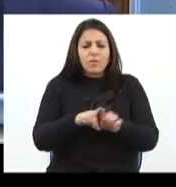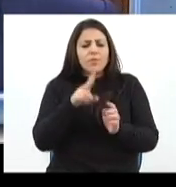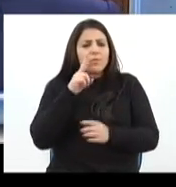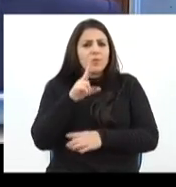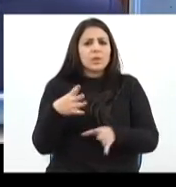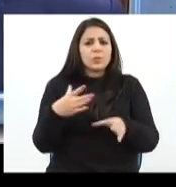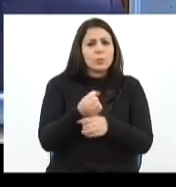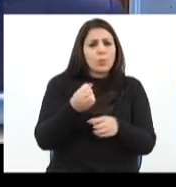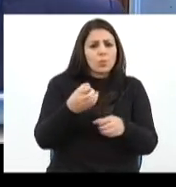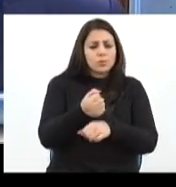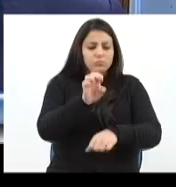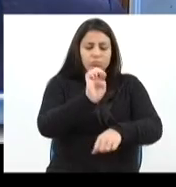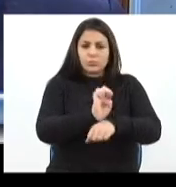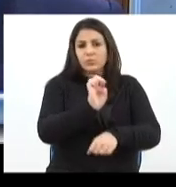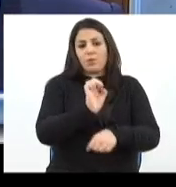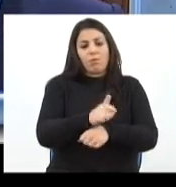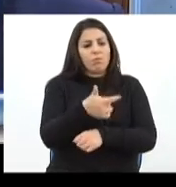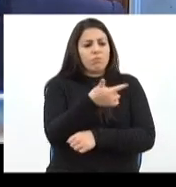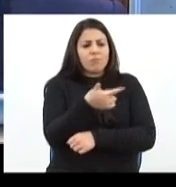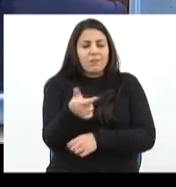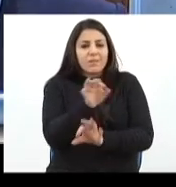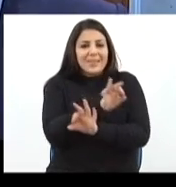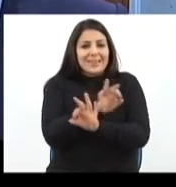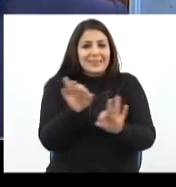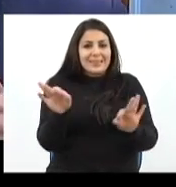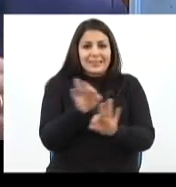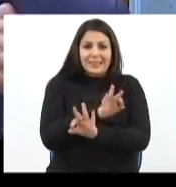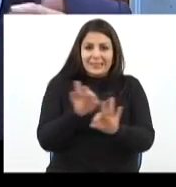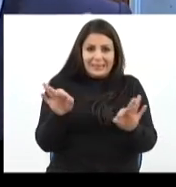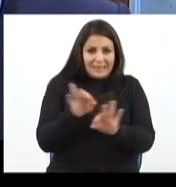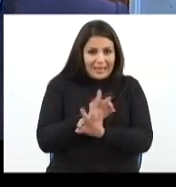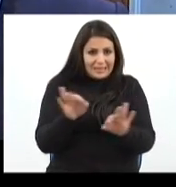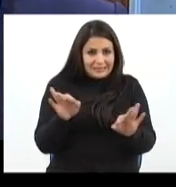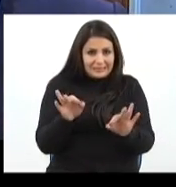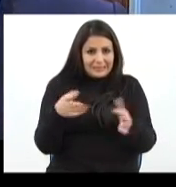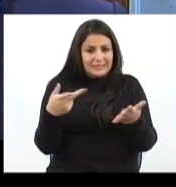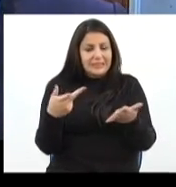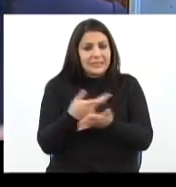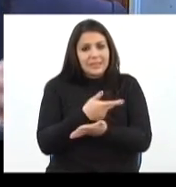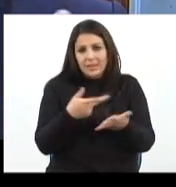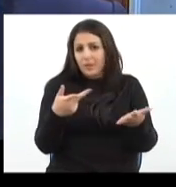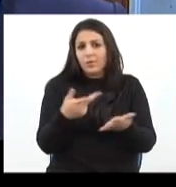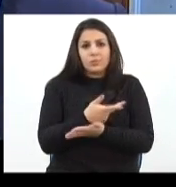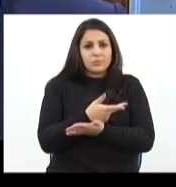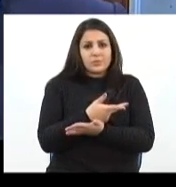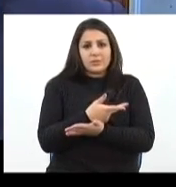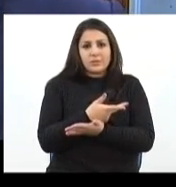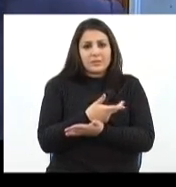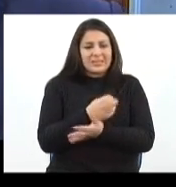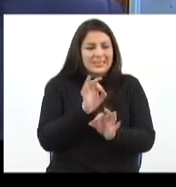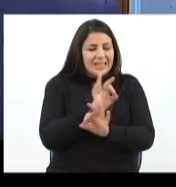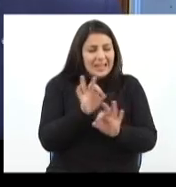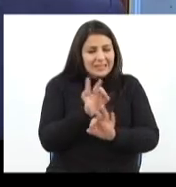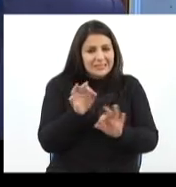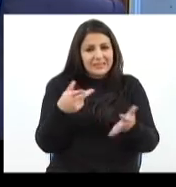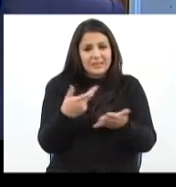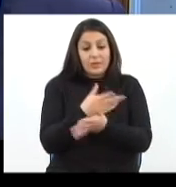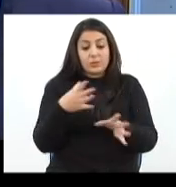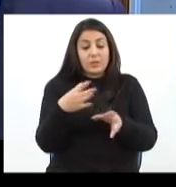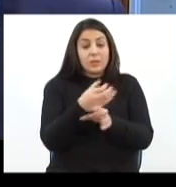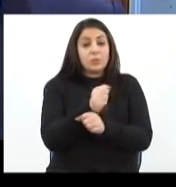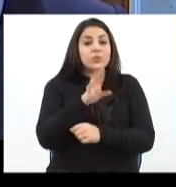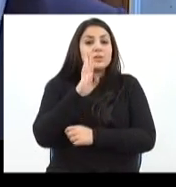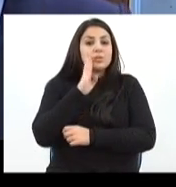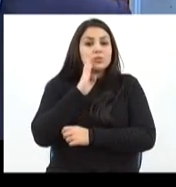Estado não apontou nada de que fosse necessário sanar ou fez apontamento de irregularidade nas contas do prefeito